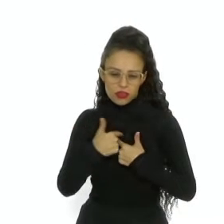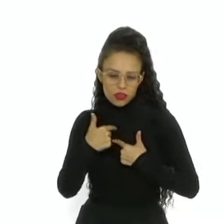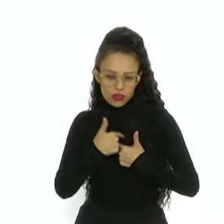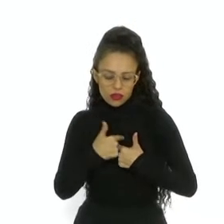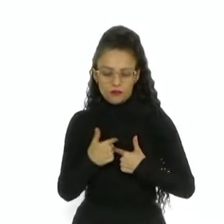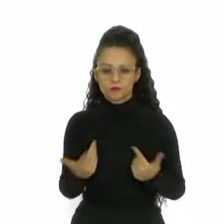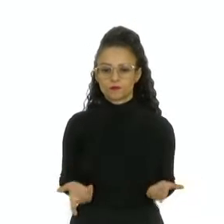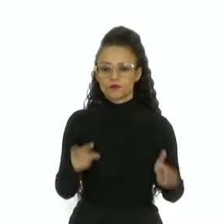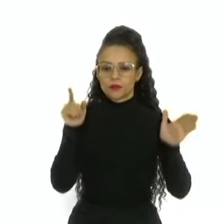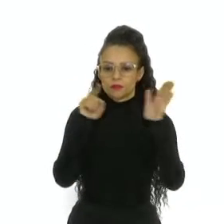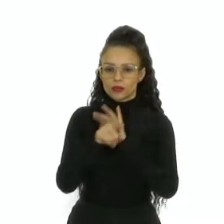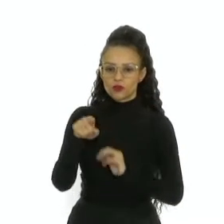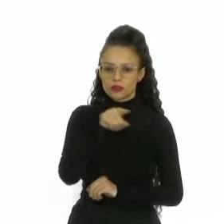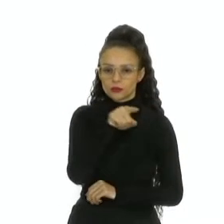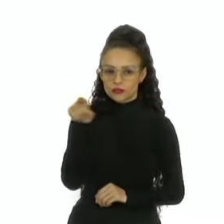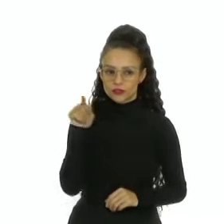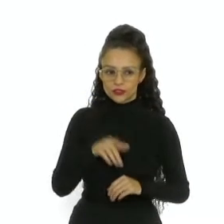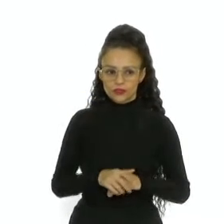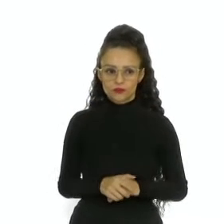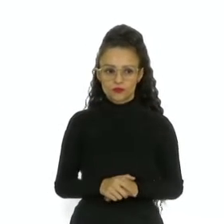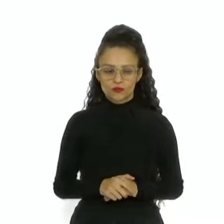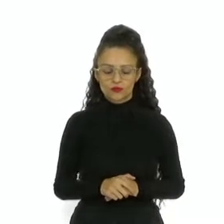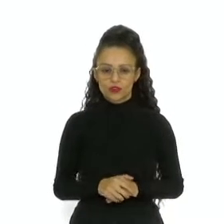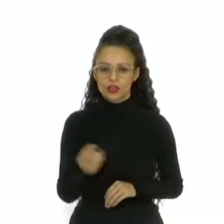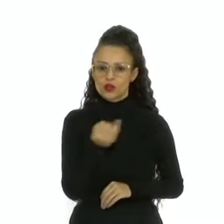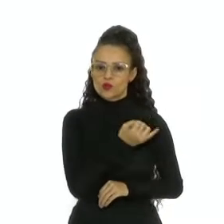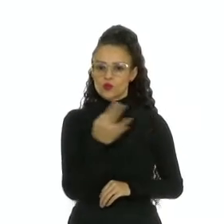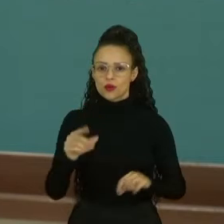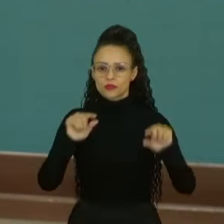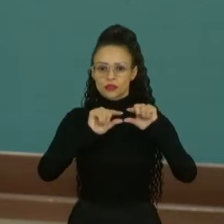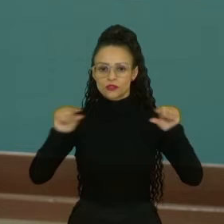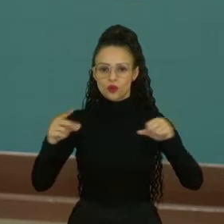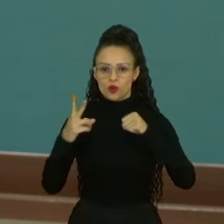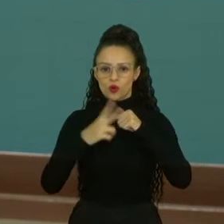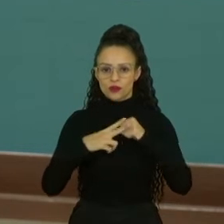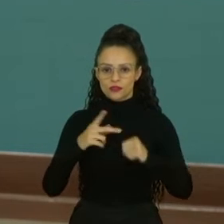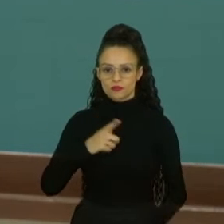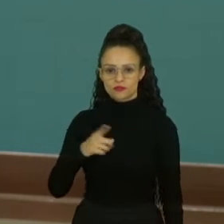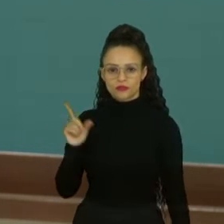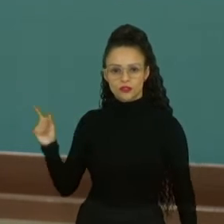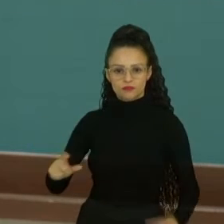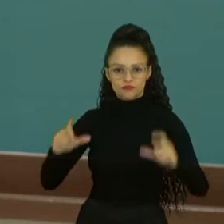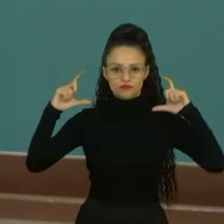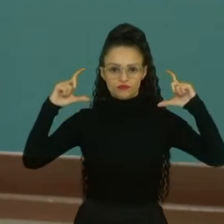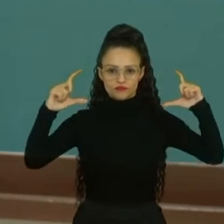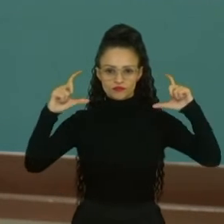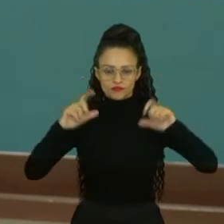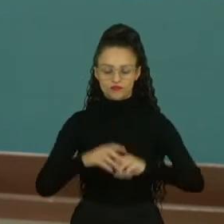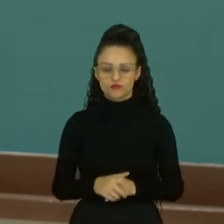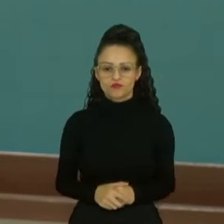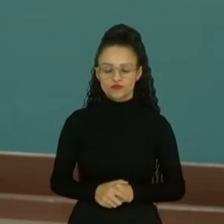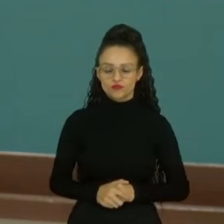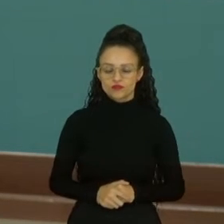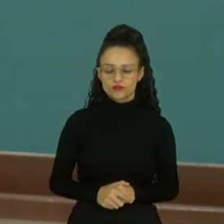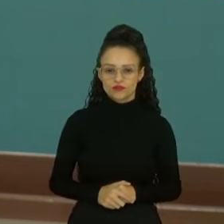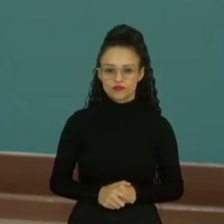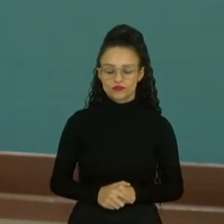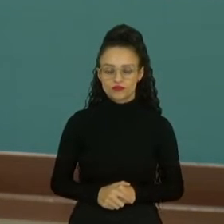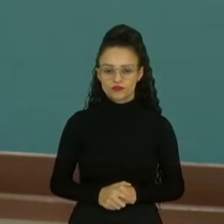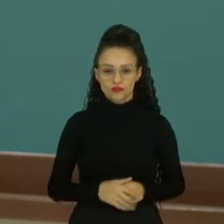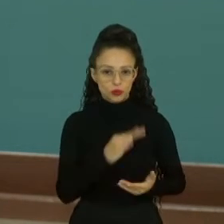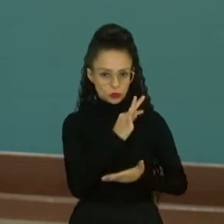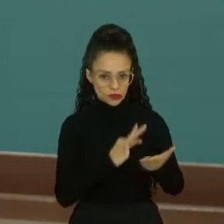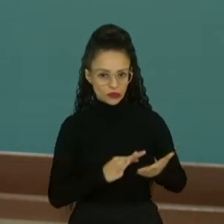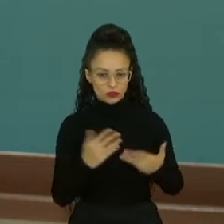A perguntinha que eu tenho para você: quantas orações compõem essa parte aqui do conto, do nosso